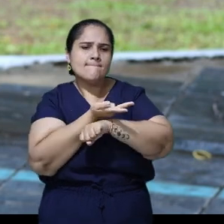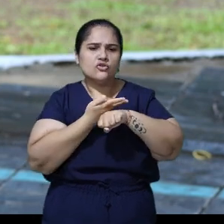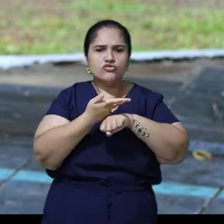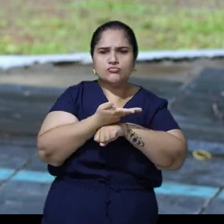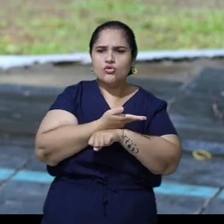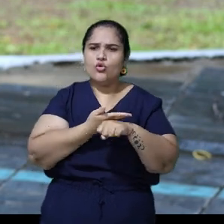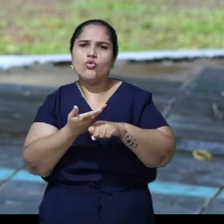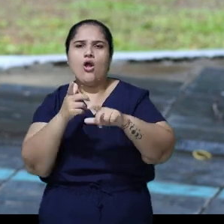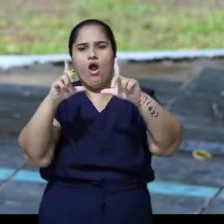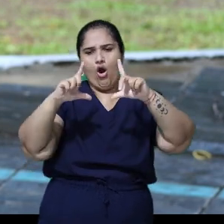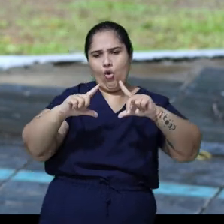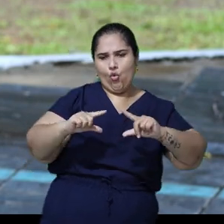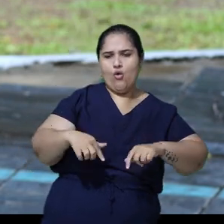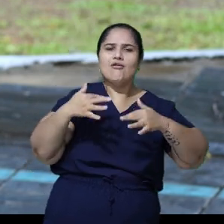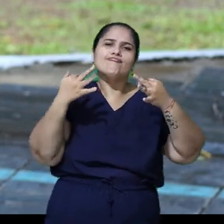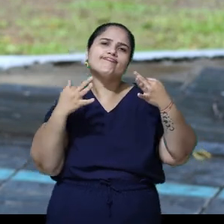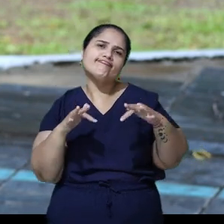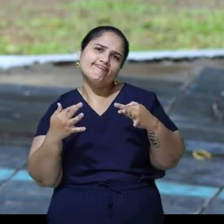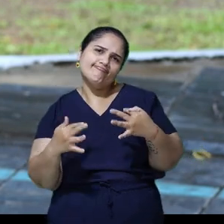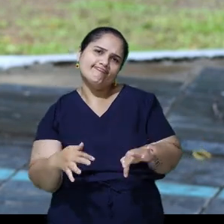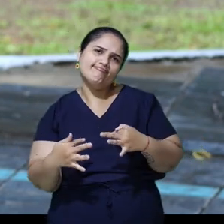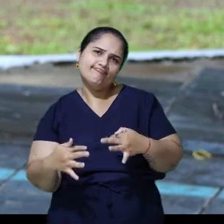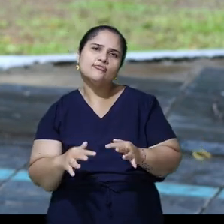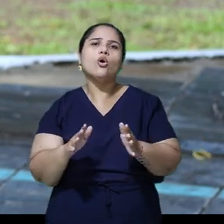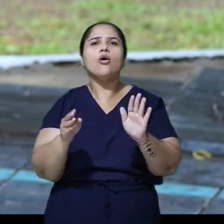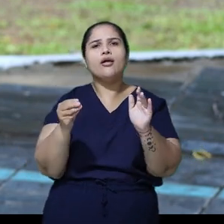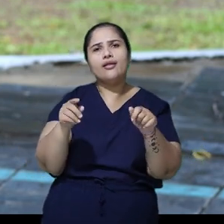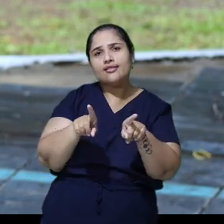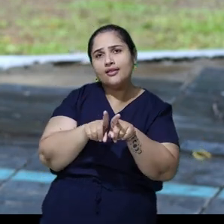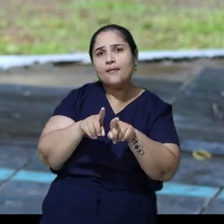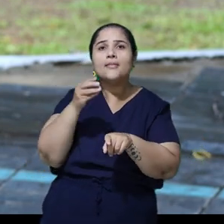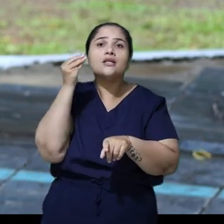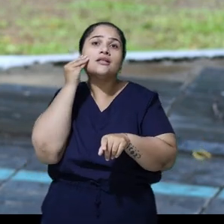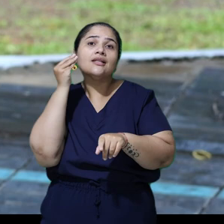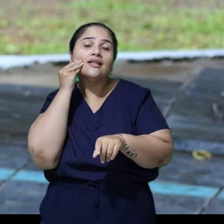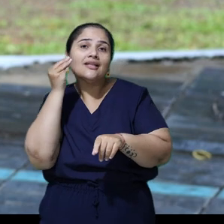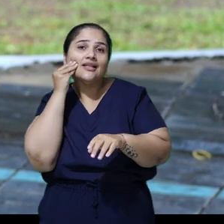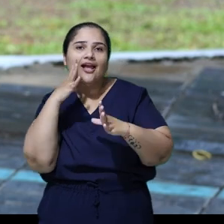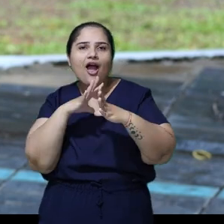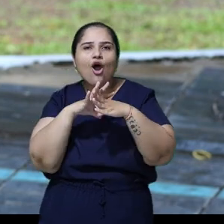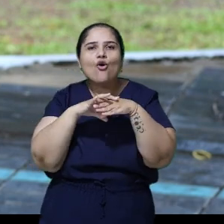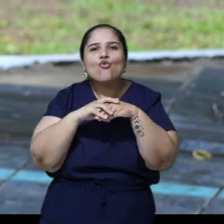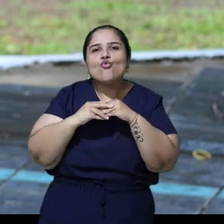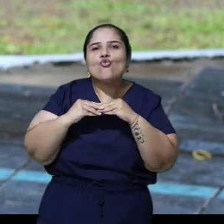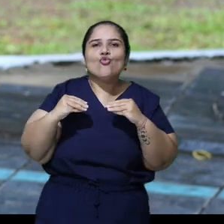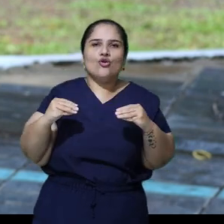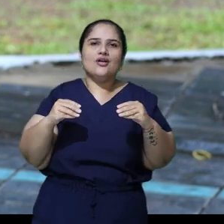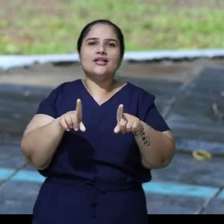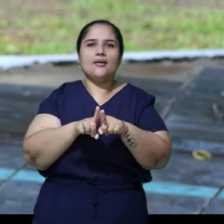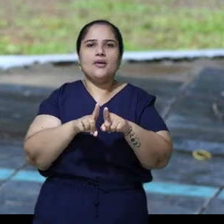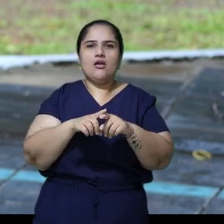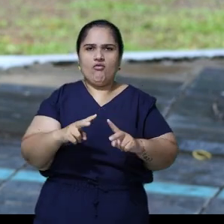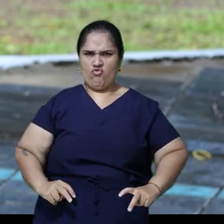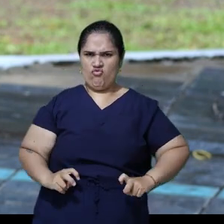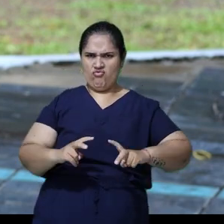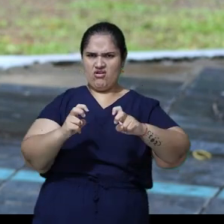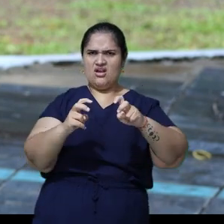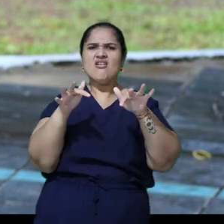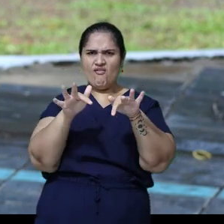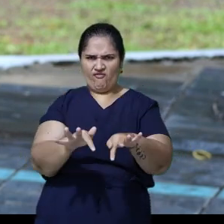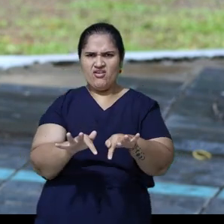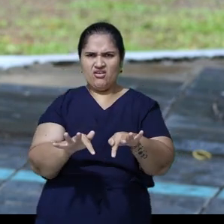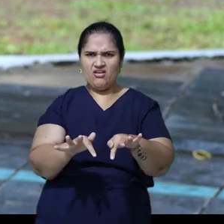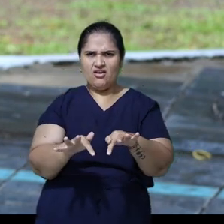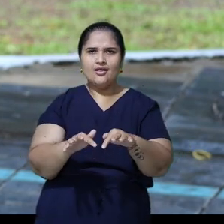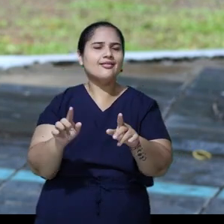nossa dor, tem formas para tentar essa cura que é o que a gente tanto quer. O câncer não é o fim, ele não vai